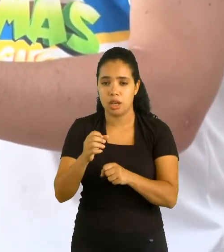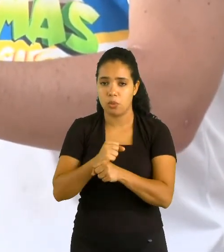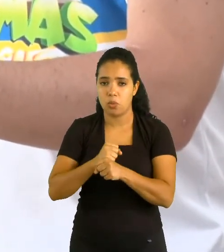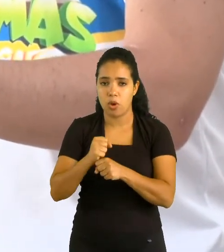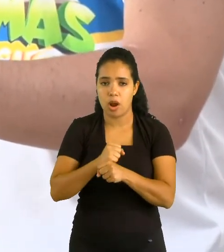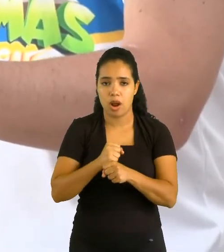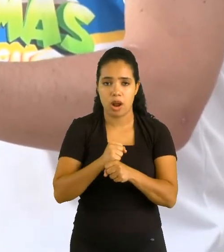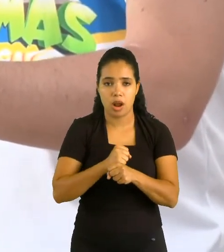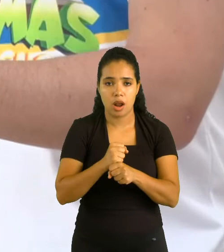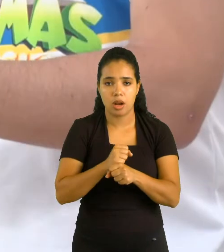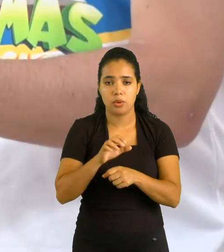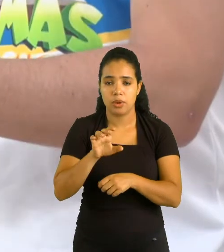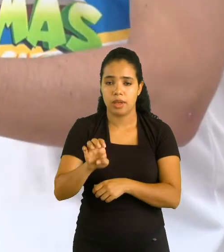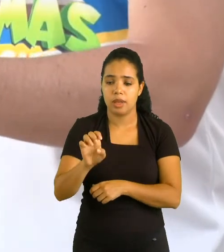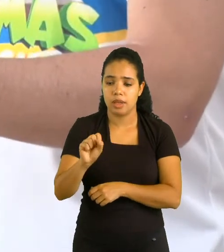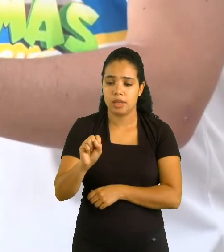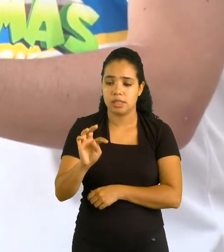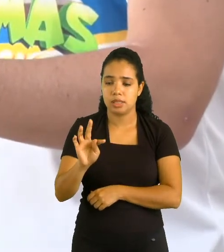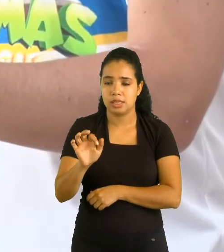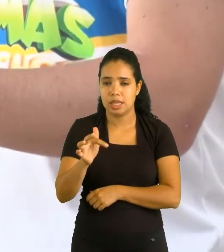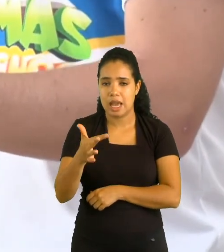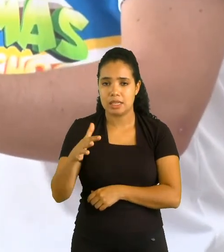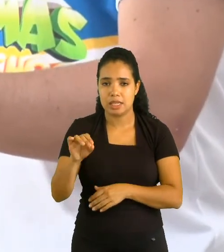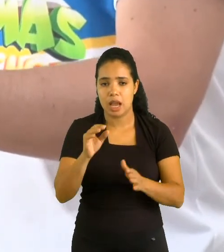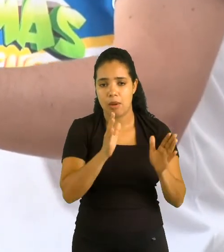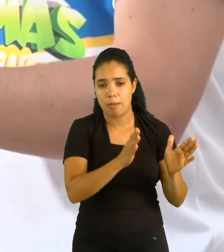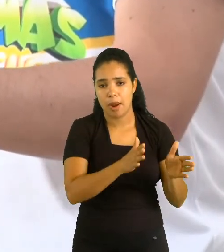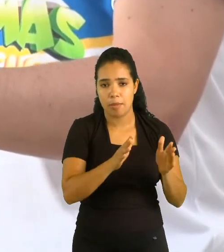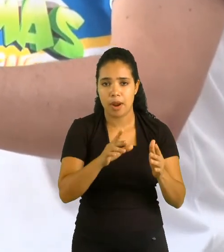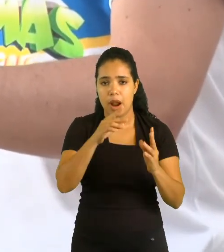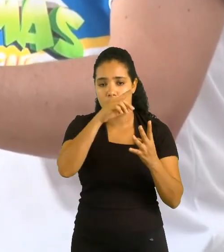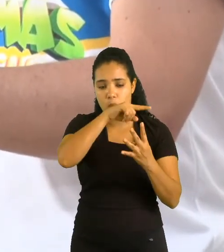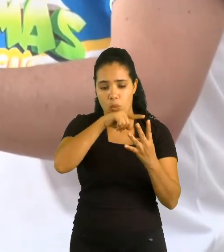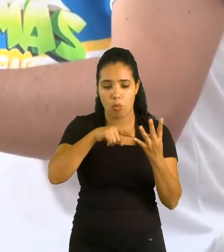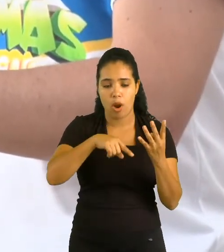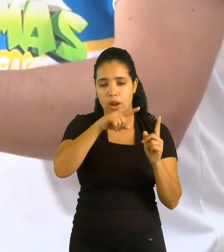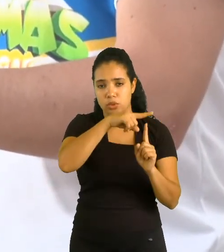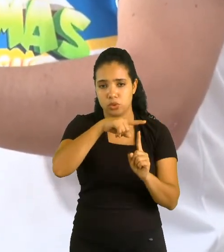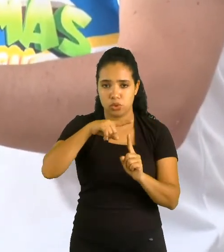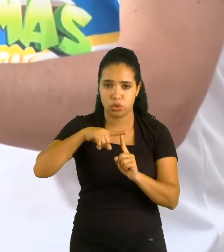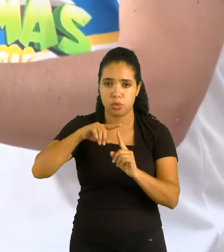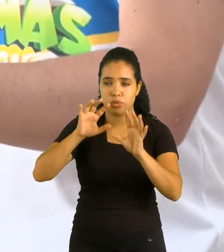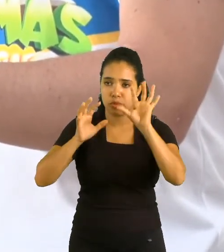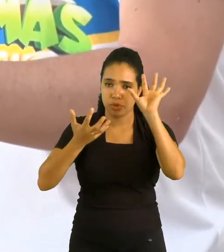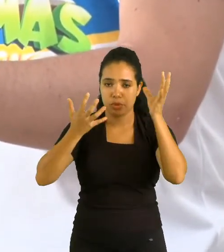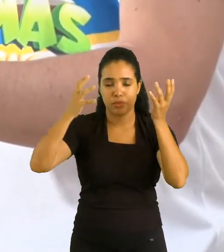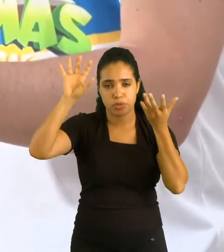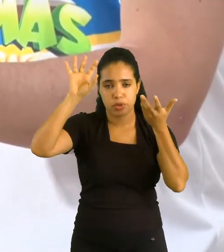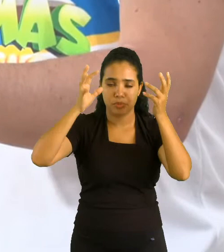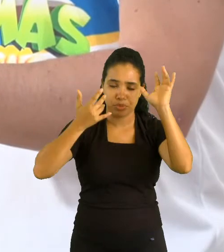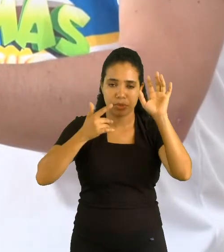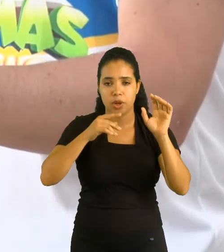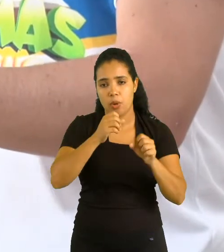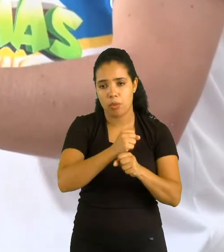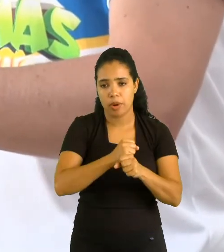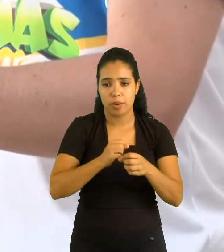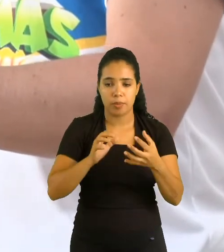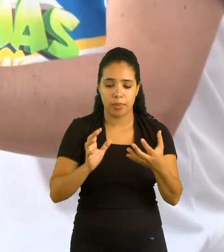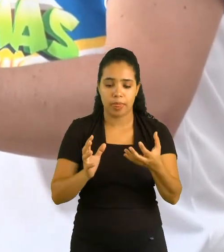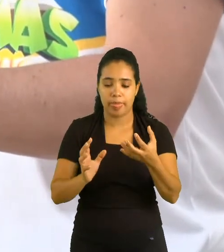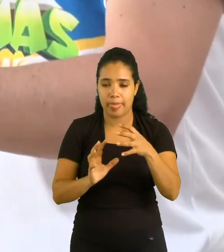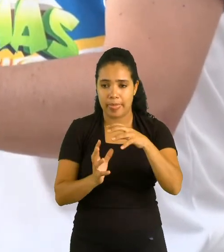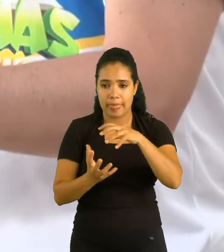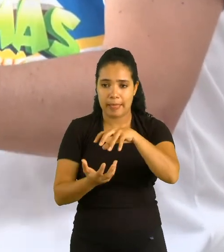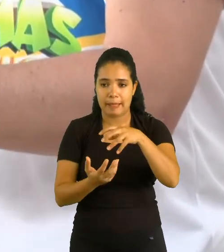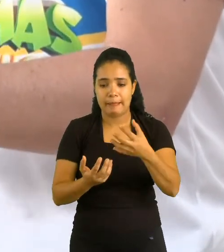Então, quando no hemisfério norte recebe mais luz e mais calor, então aqui é verão no